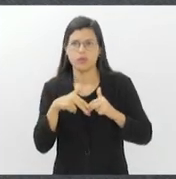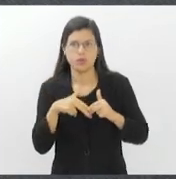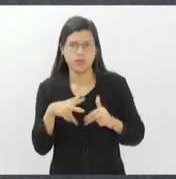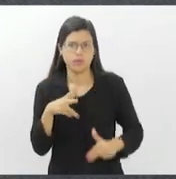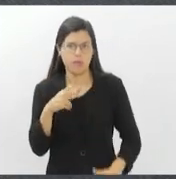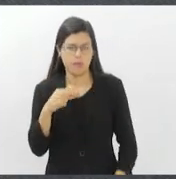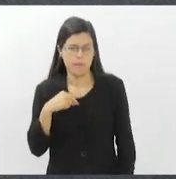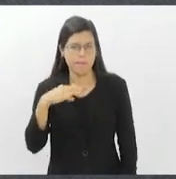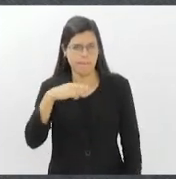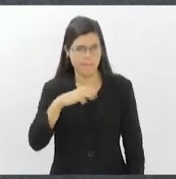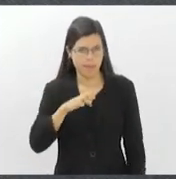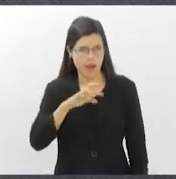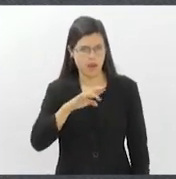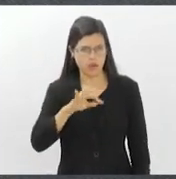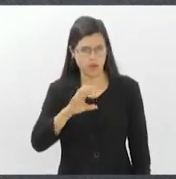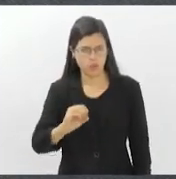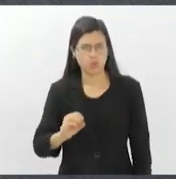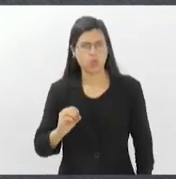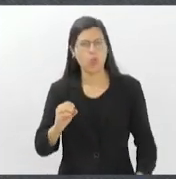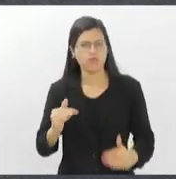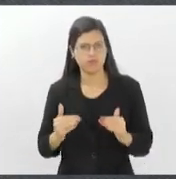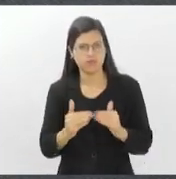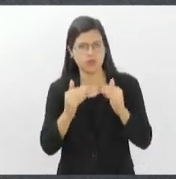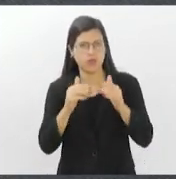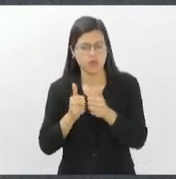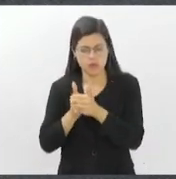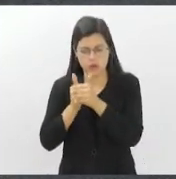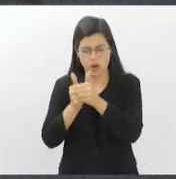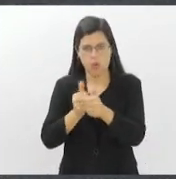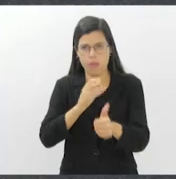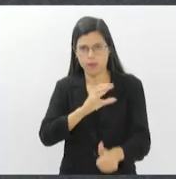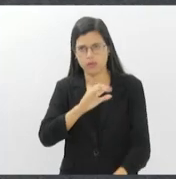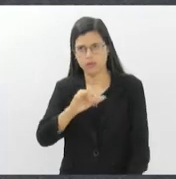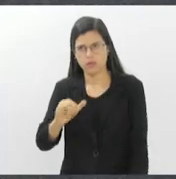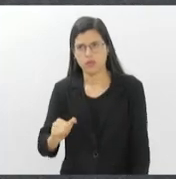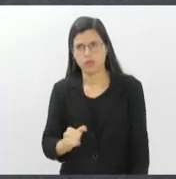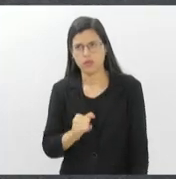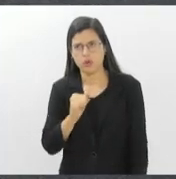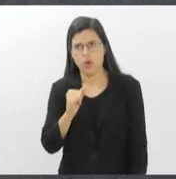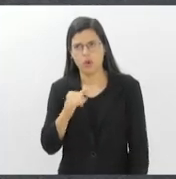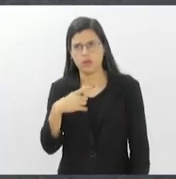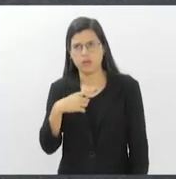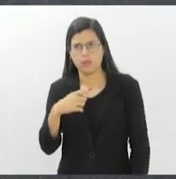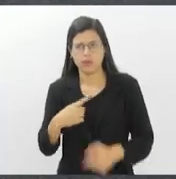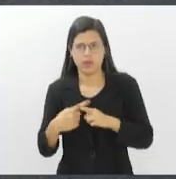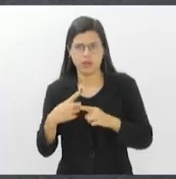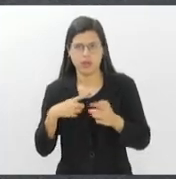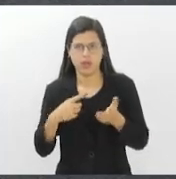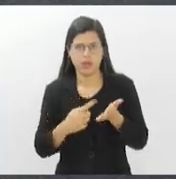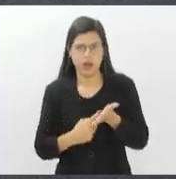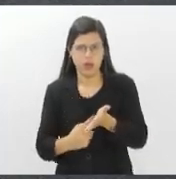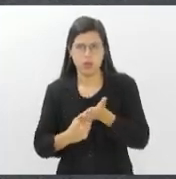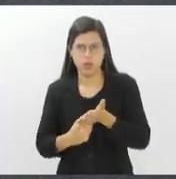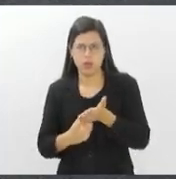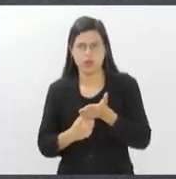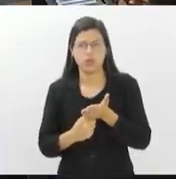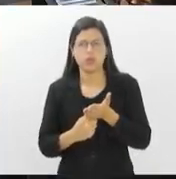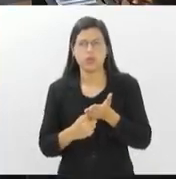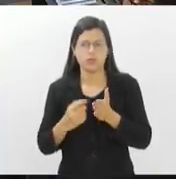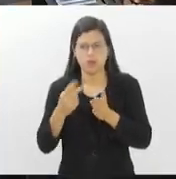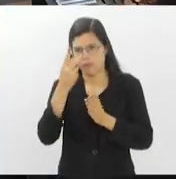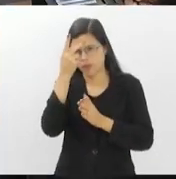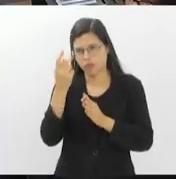projeto, mas acompanhamos a CCJ em vista de haver acordo com a autora. Obrigada,